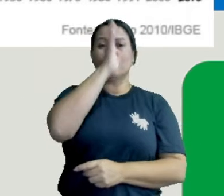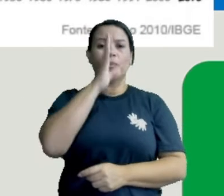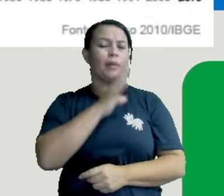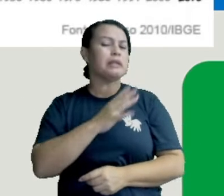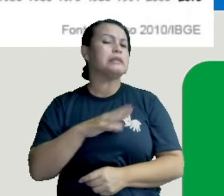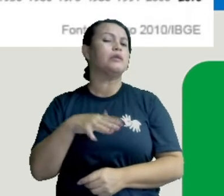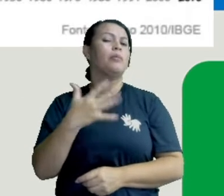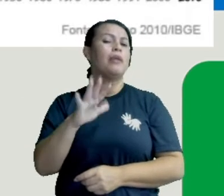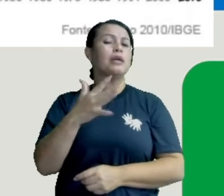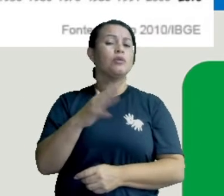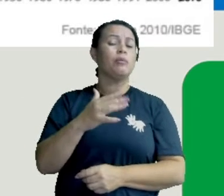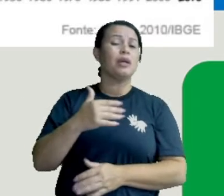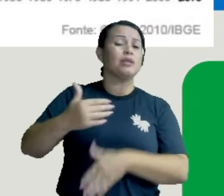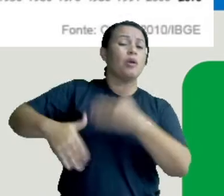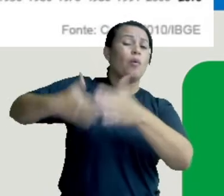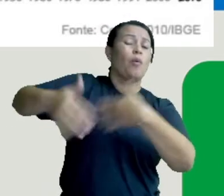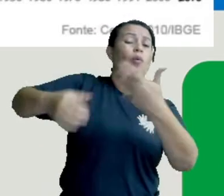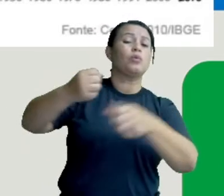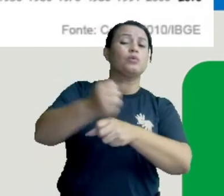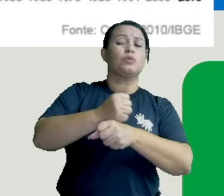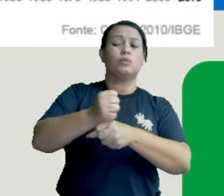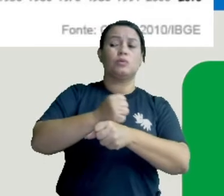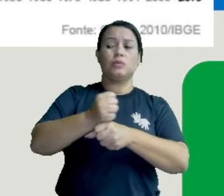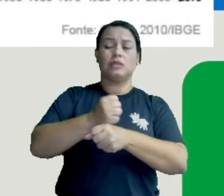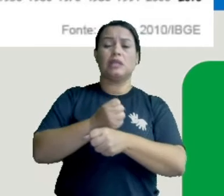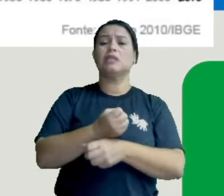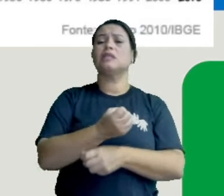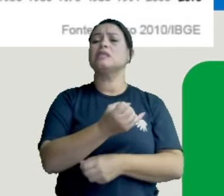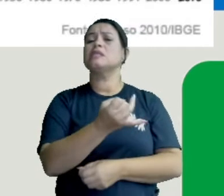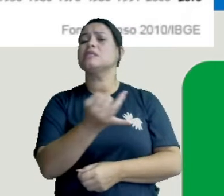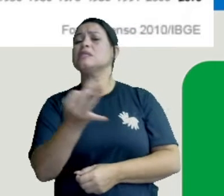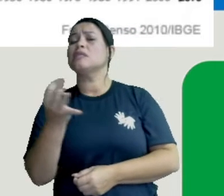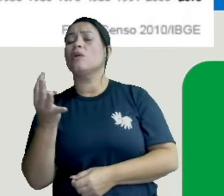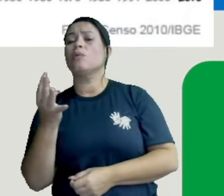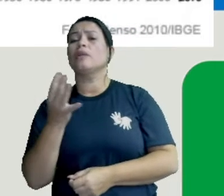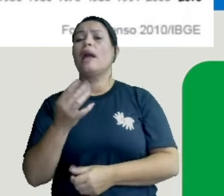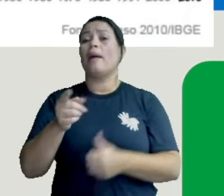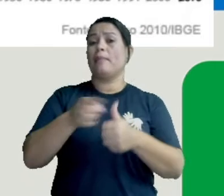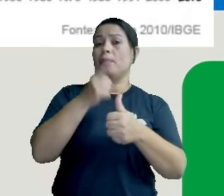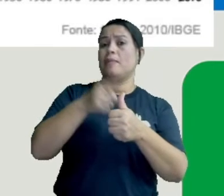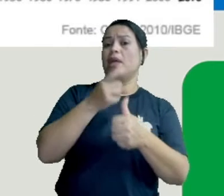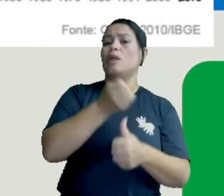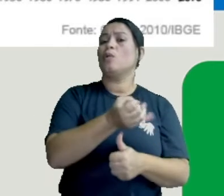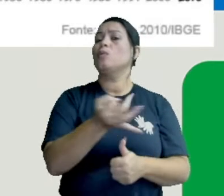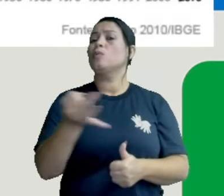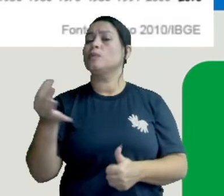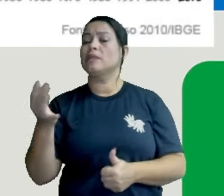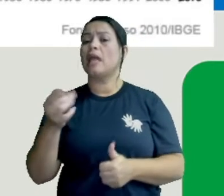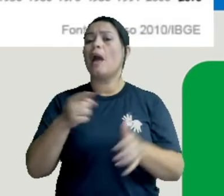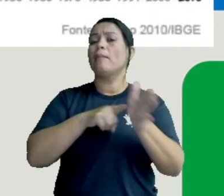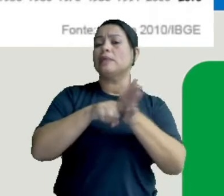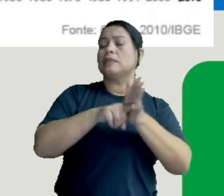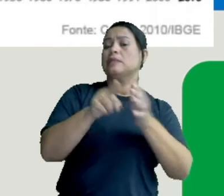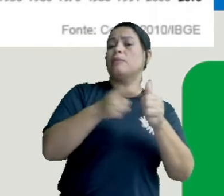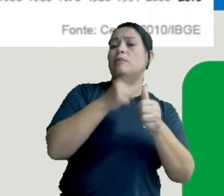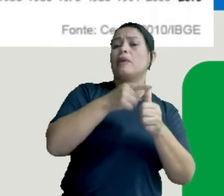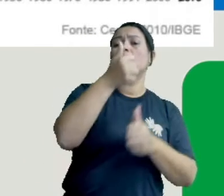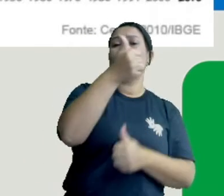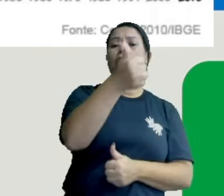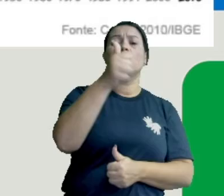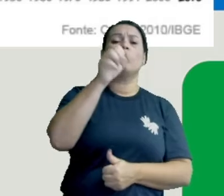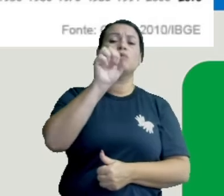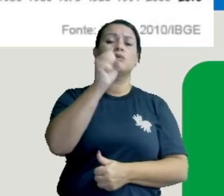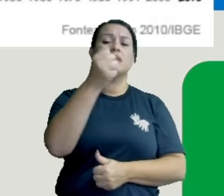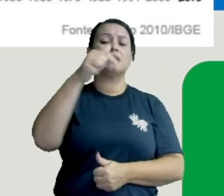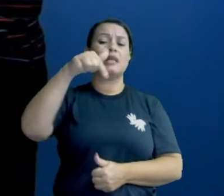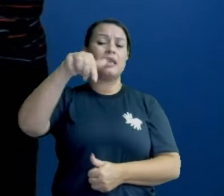longo do tempo. A contagem da nossa população, a primeira contagem, o primeiro censo realizado foi em 1872,